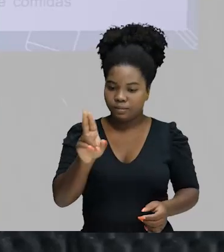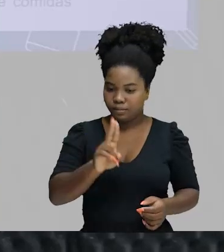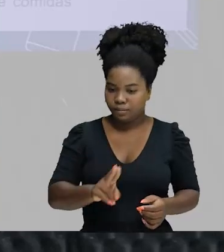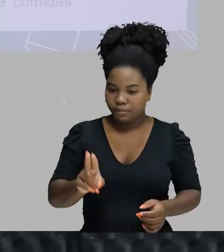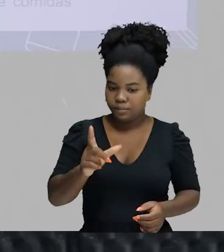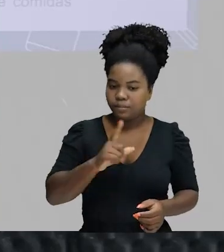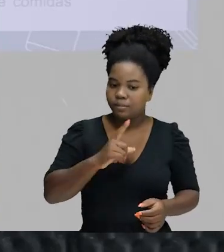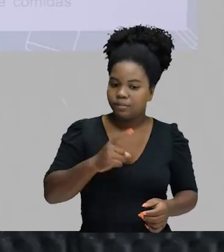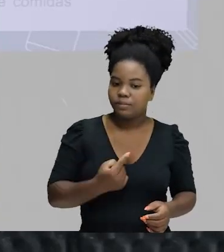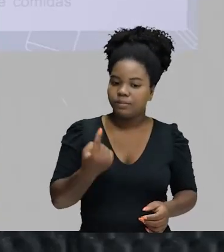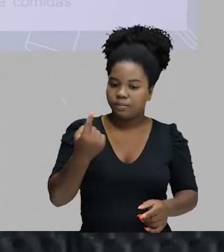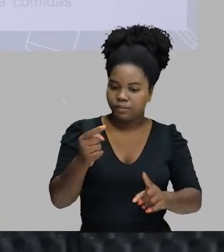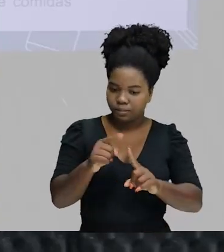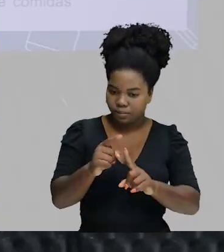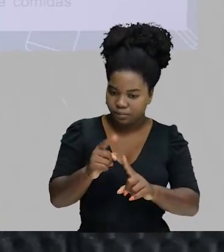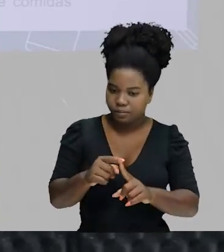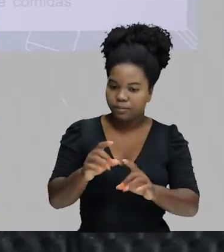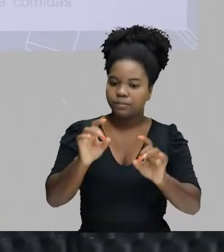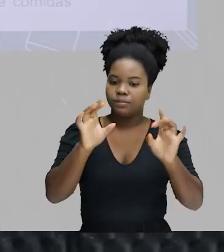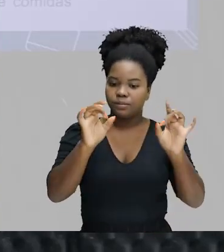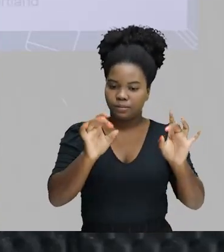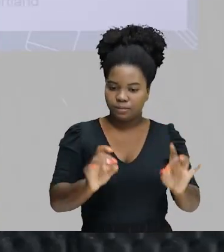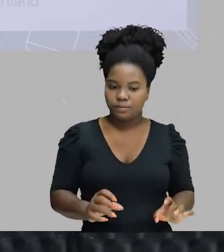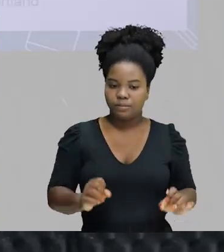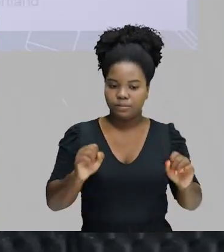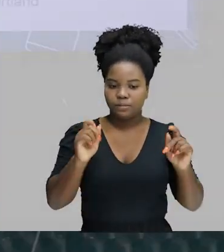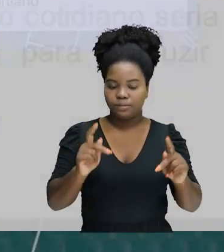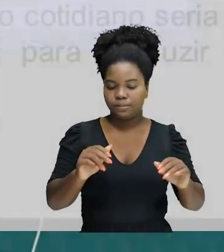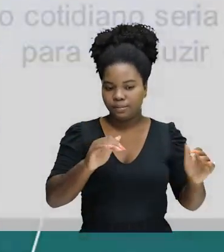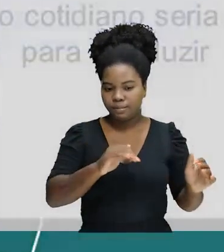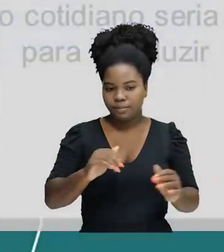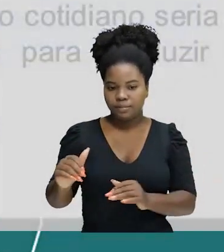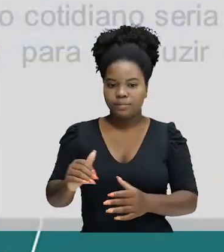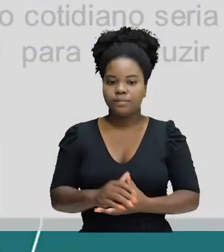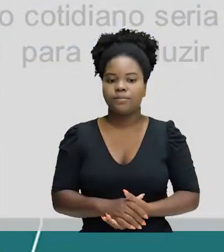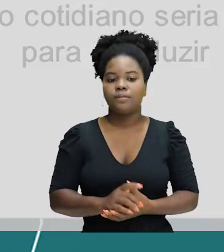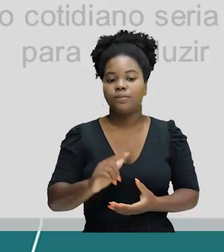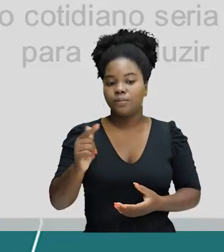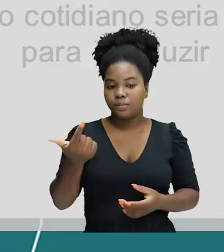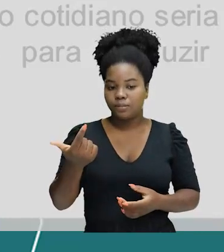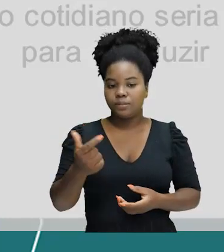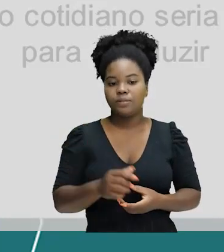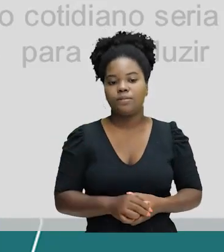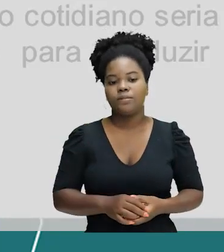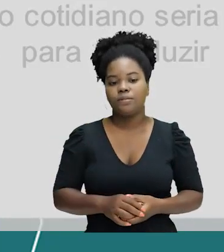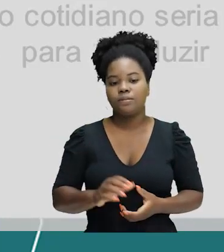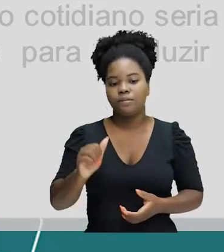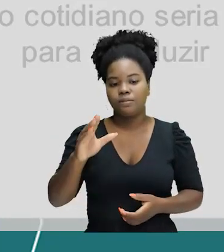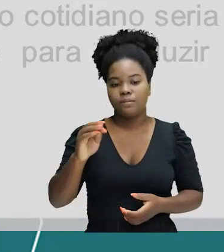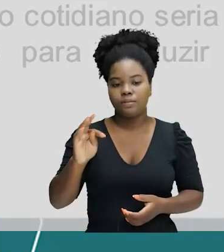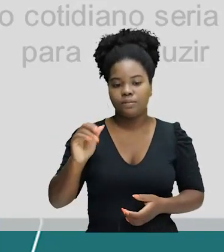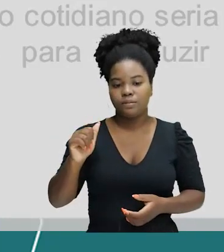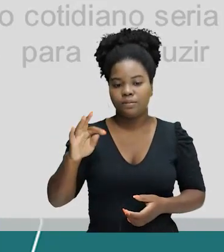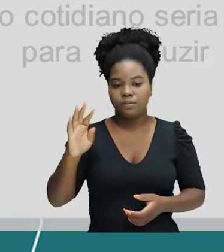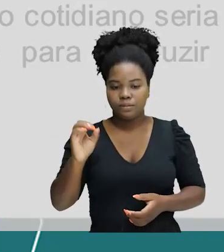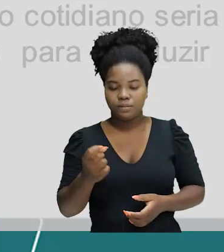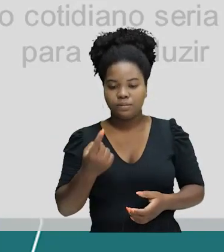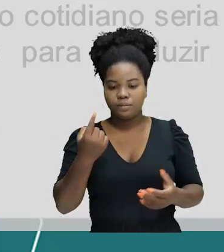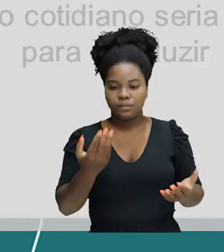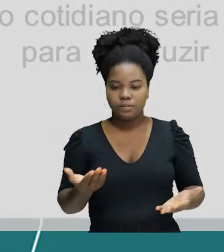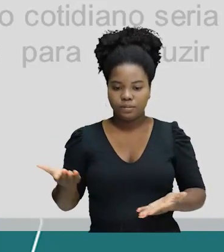vamos ter um polímero específico. Mais outro, o acetato de